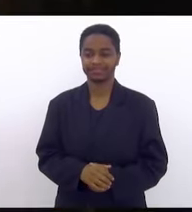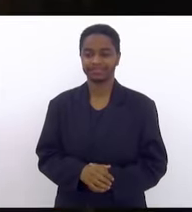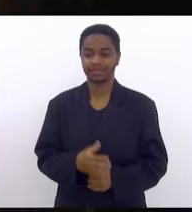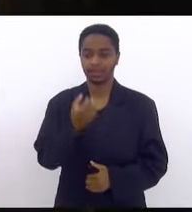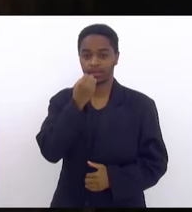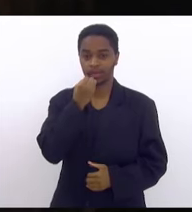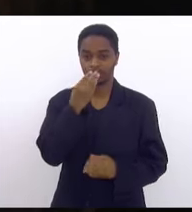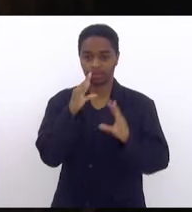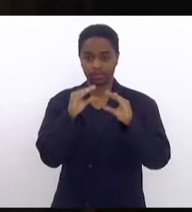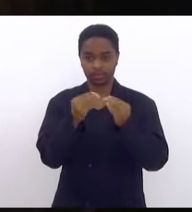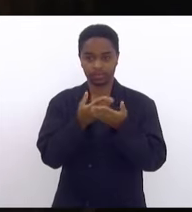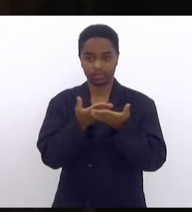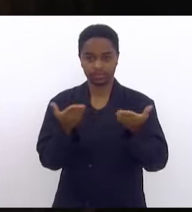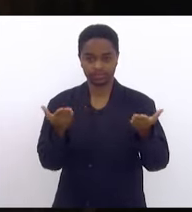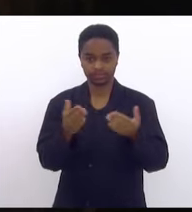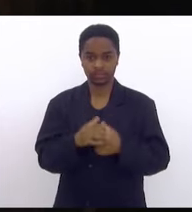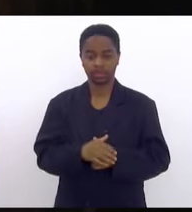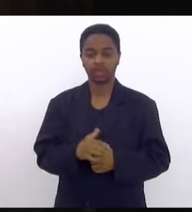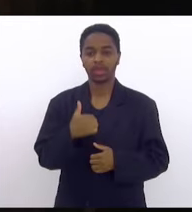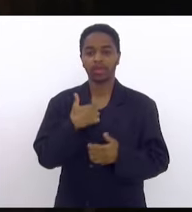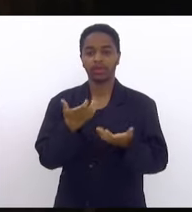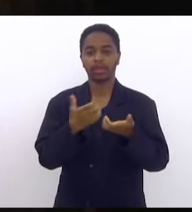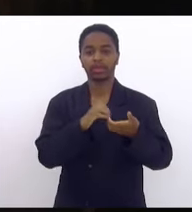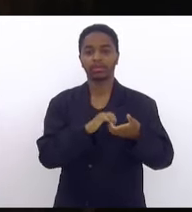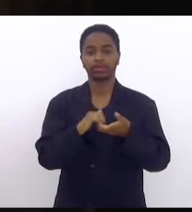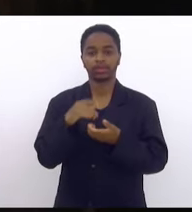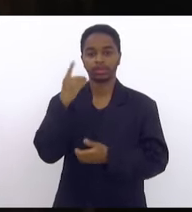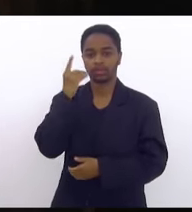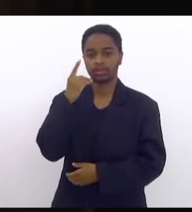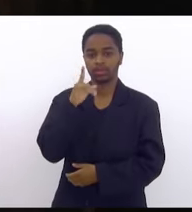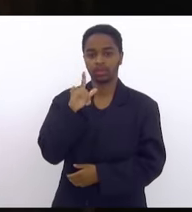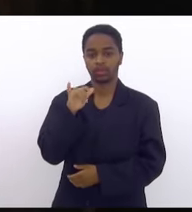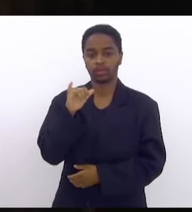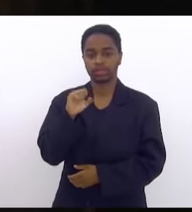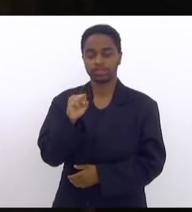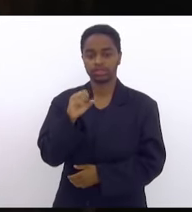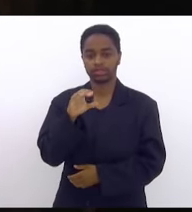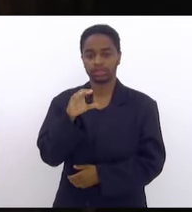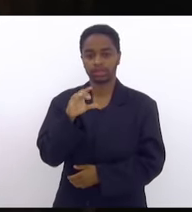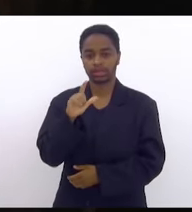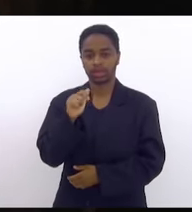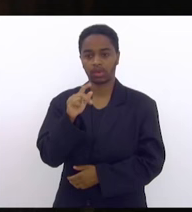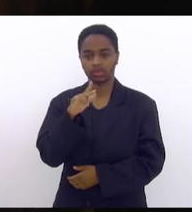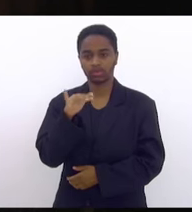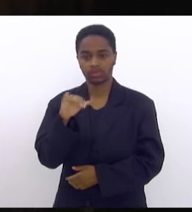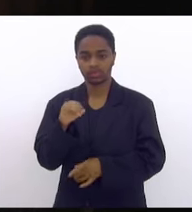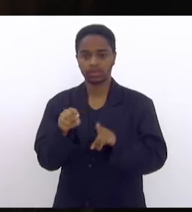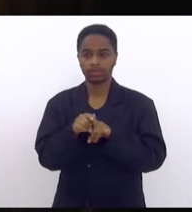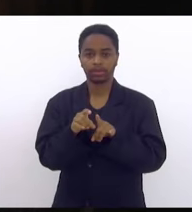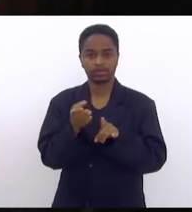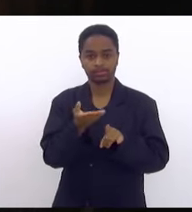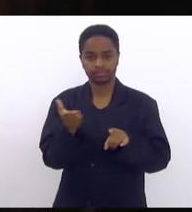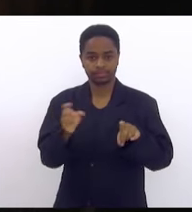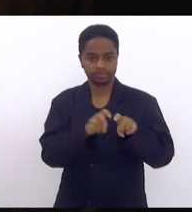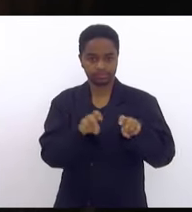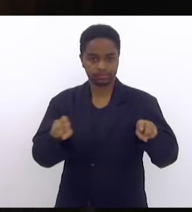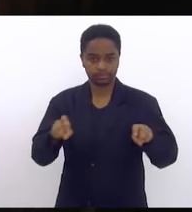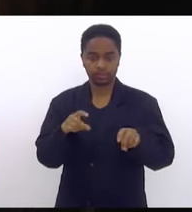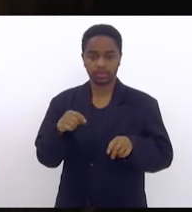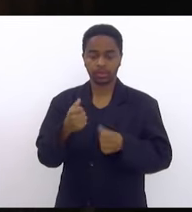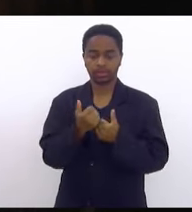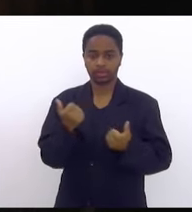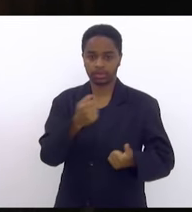Boa noite a todos. Quero saudar aqui o excelentíssimo senhor deputado Luiz Cláudio Ribeiro, a todos dessa mesa, nosso vice-prefeito Chicão da